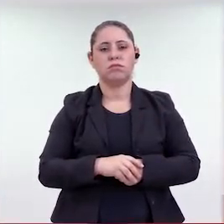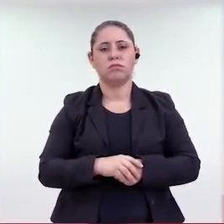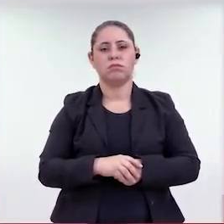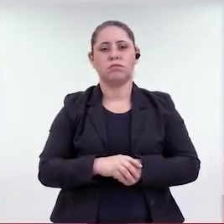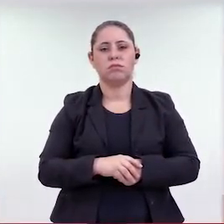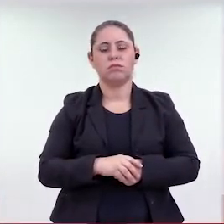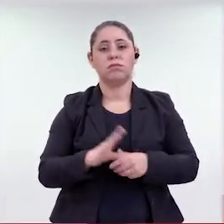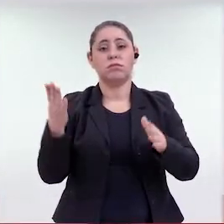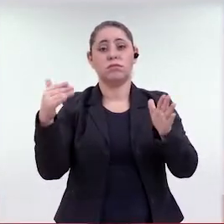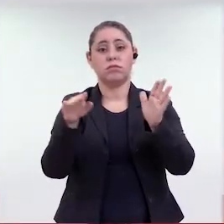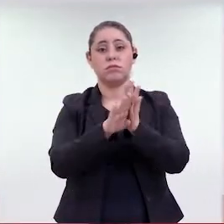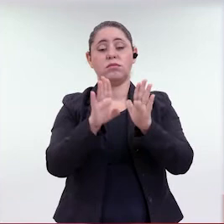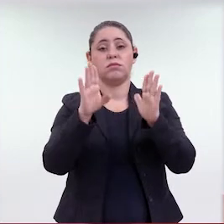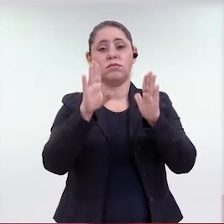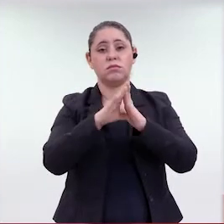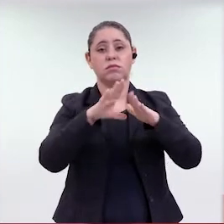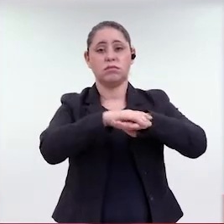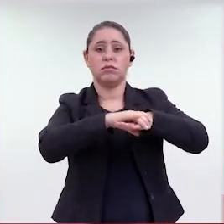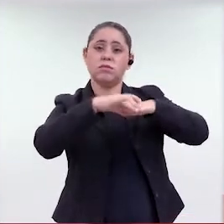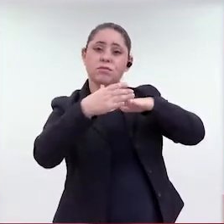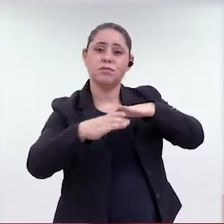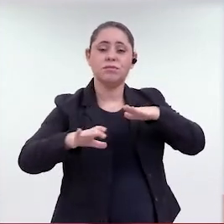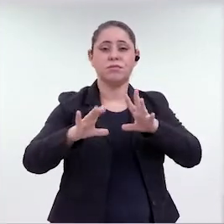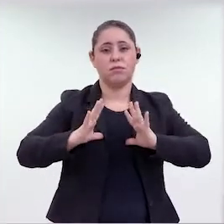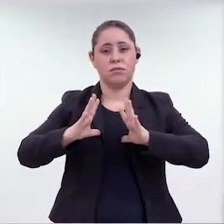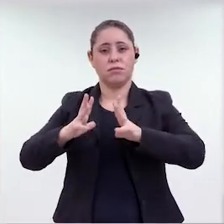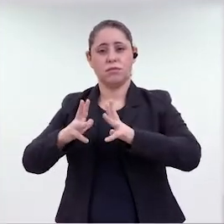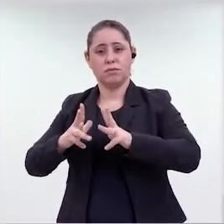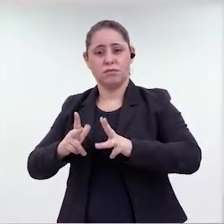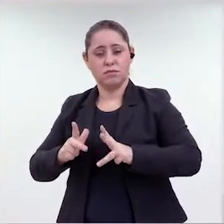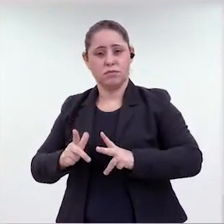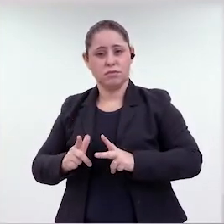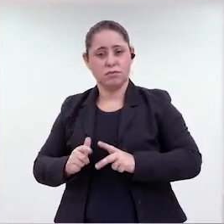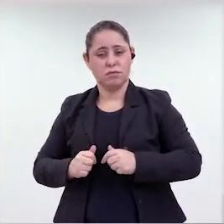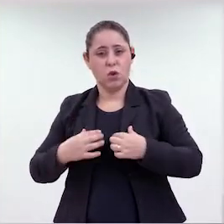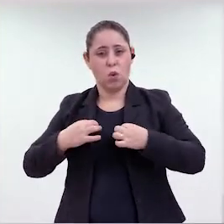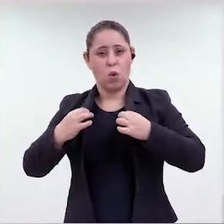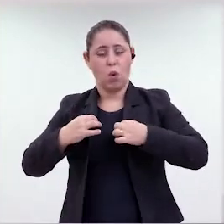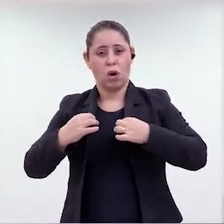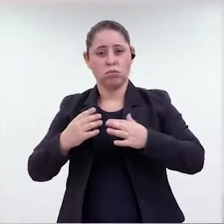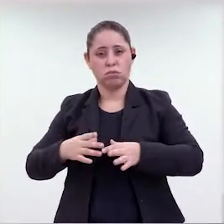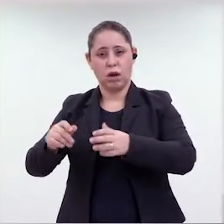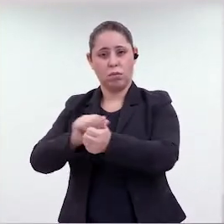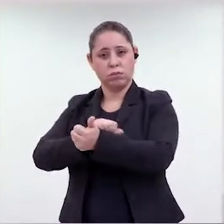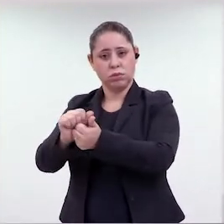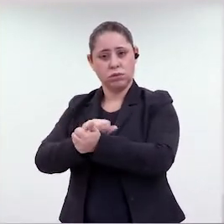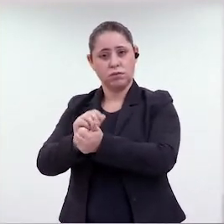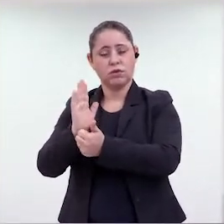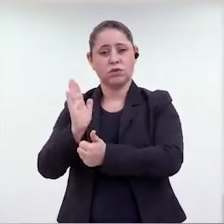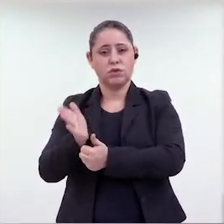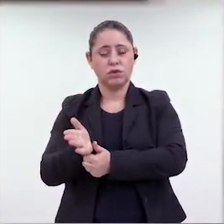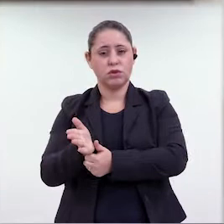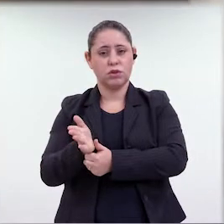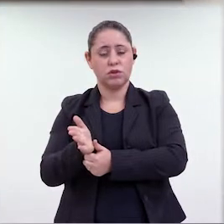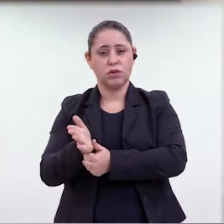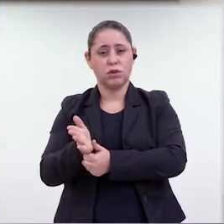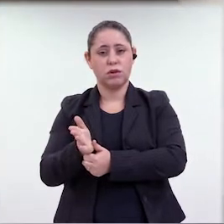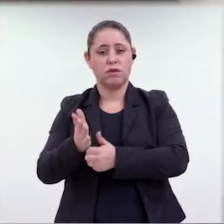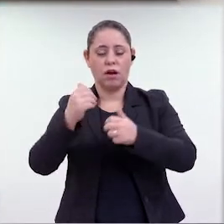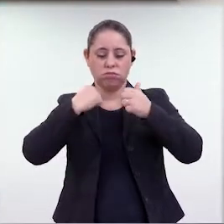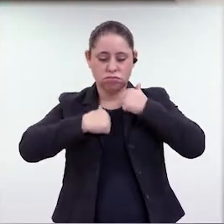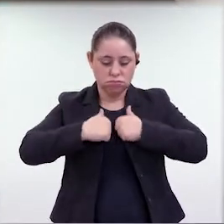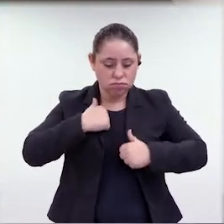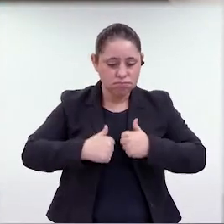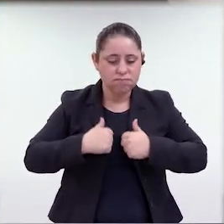Chegou em casa, tirou os sapatos, fez a higiene, a roupa já vai para lavar, você já vai tomar um banho também,